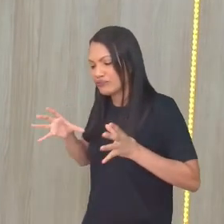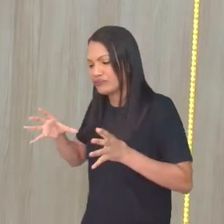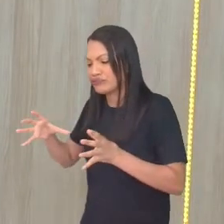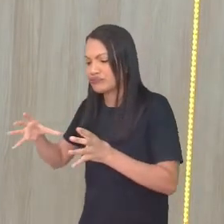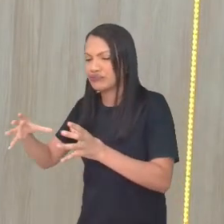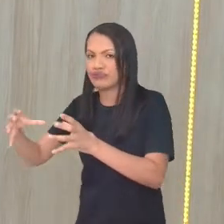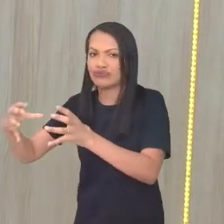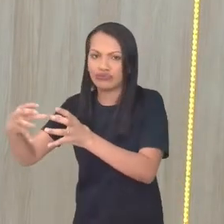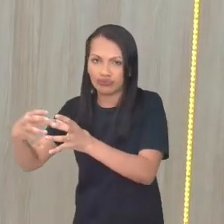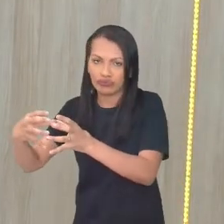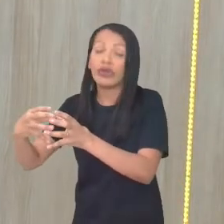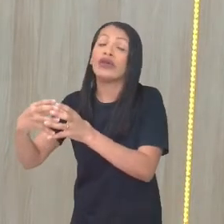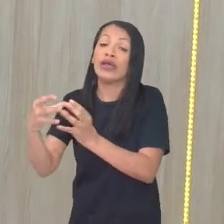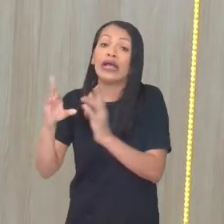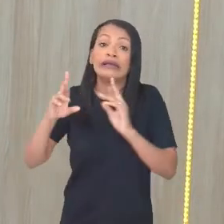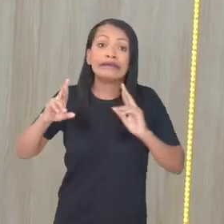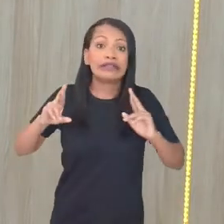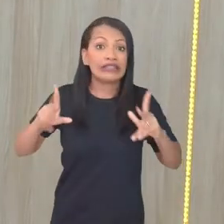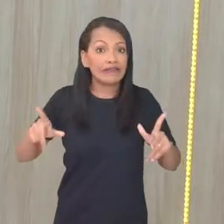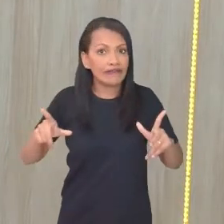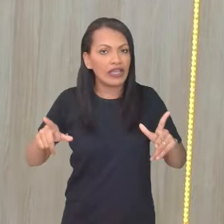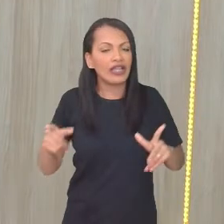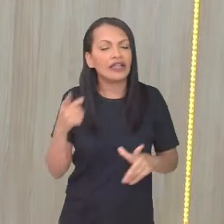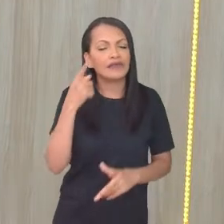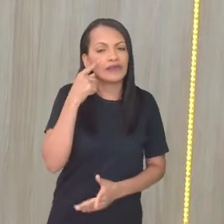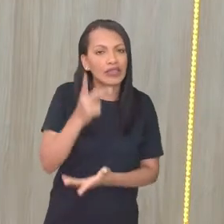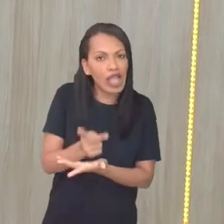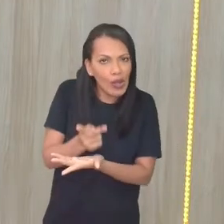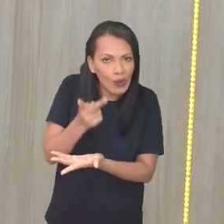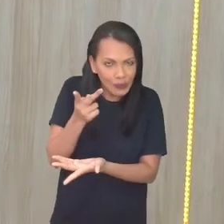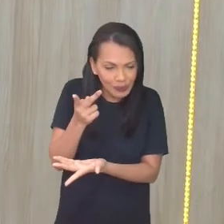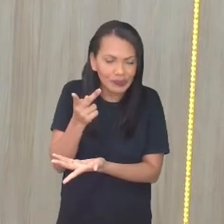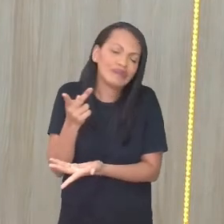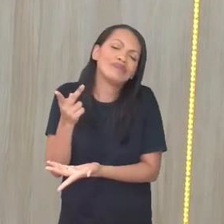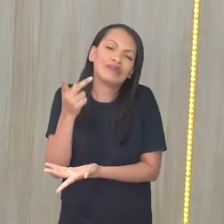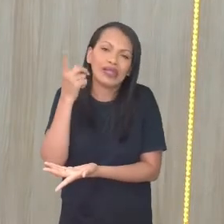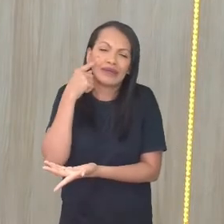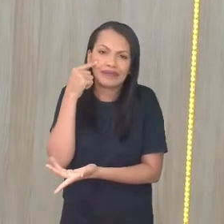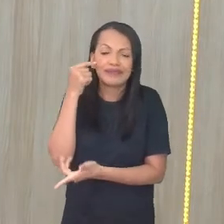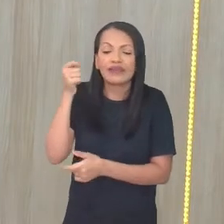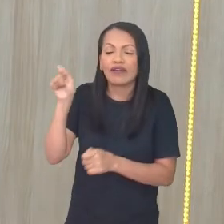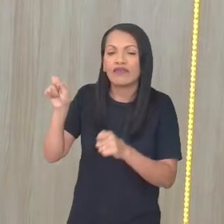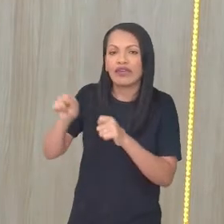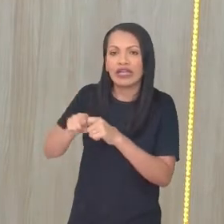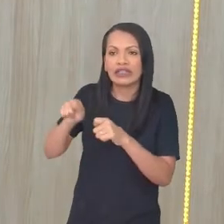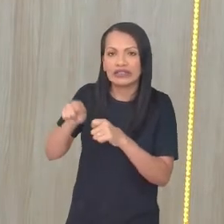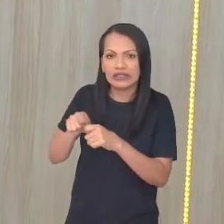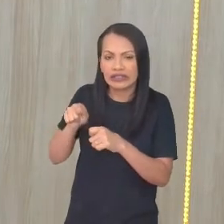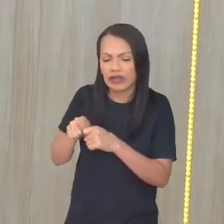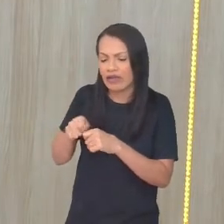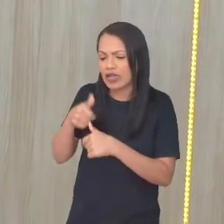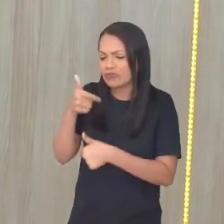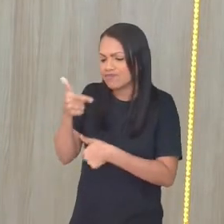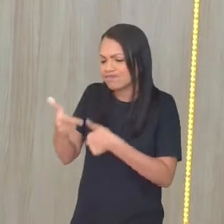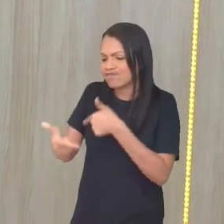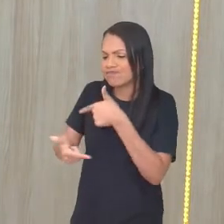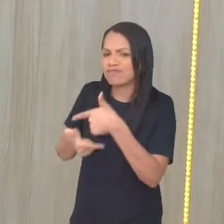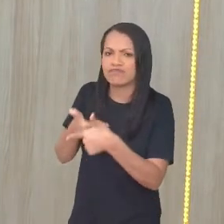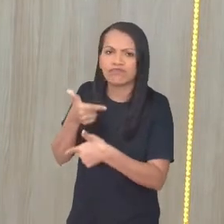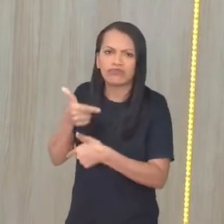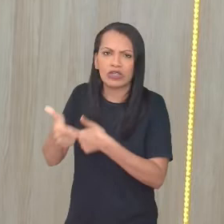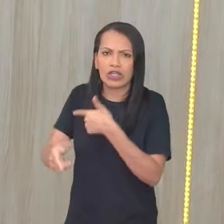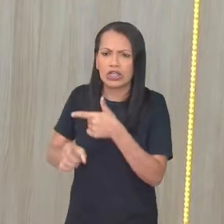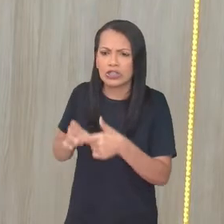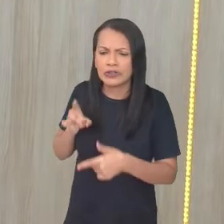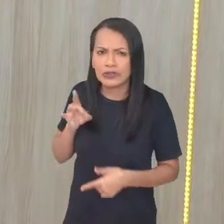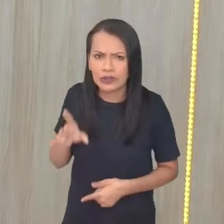alguns outros períodos, como na Idade Média feudal, por exemplo, eles produziam excedentes, eles não produziam somente